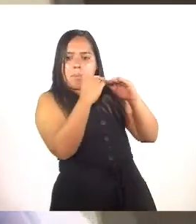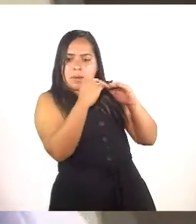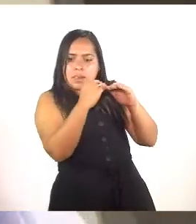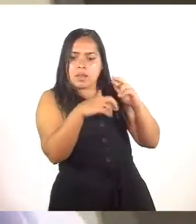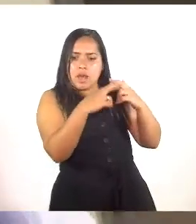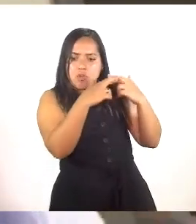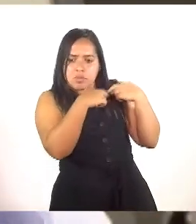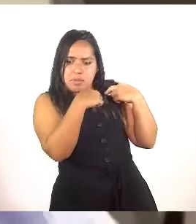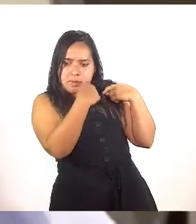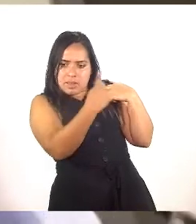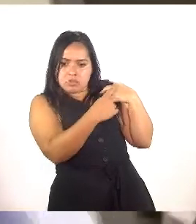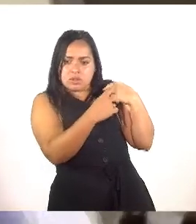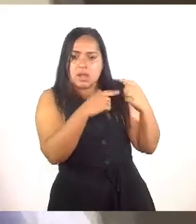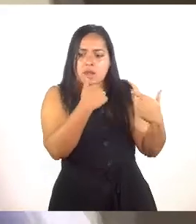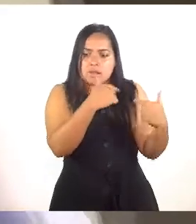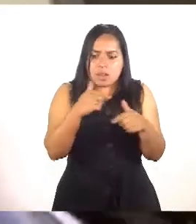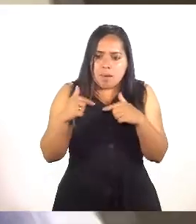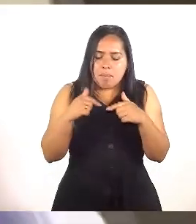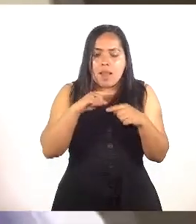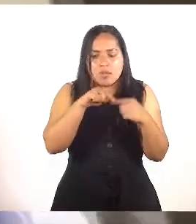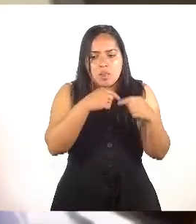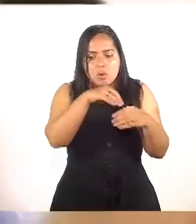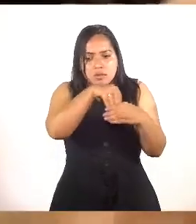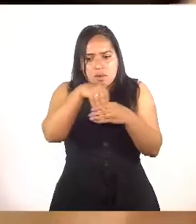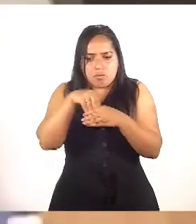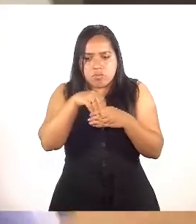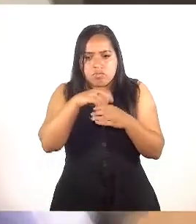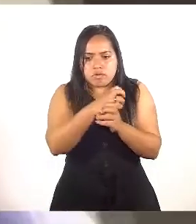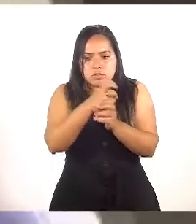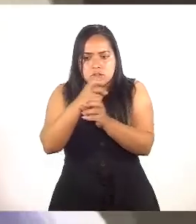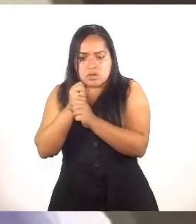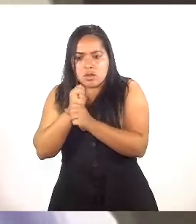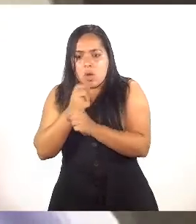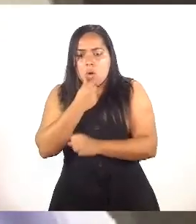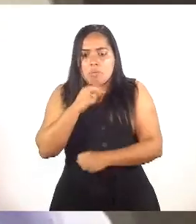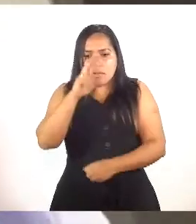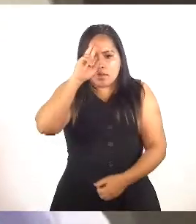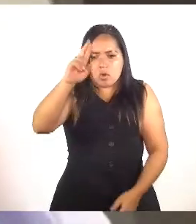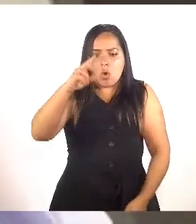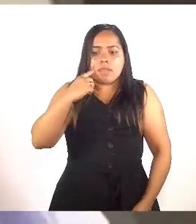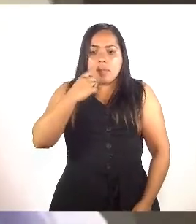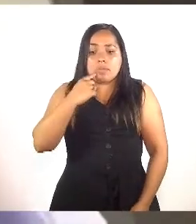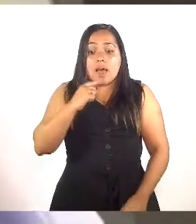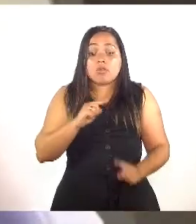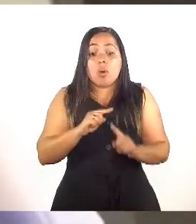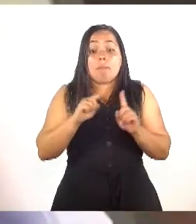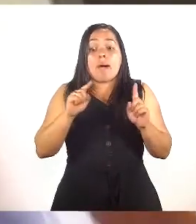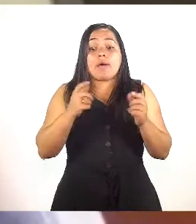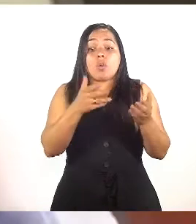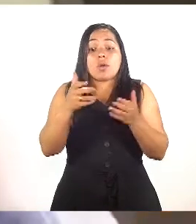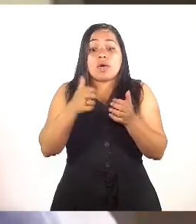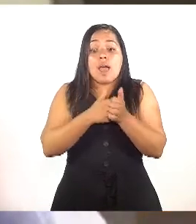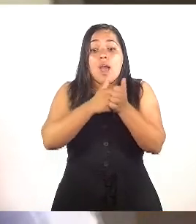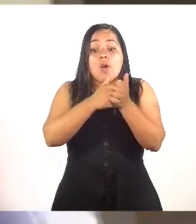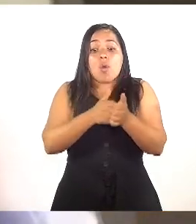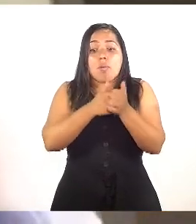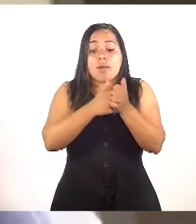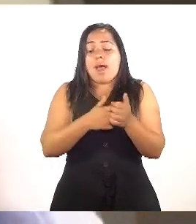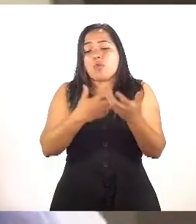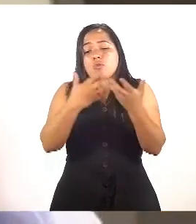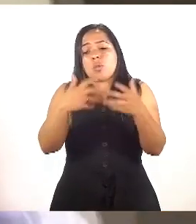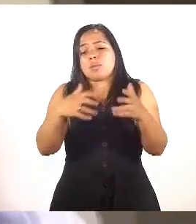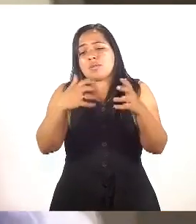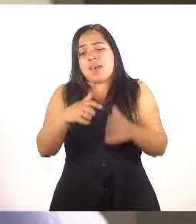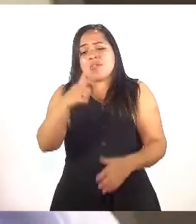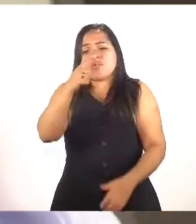Deus quiser, pós-votação dos senhores deputados. Mas eu queria pontuar de novo, não quero ser repetitivo não, doutor